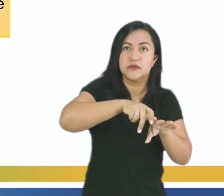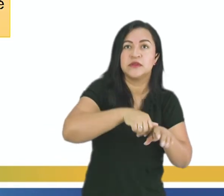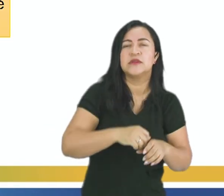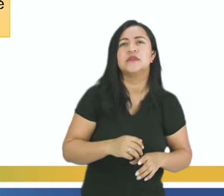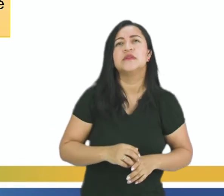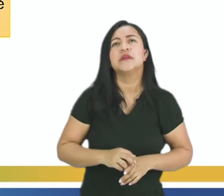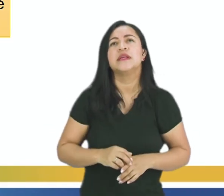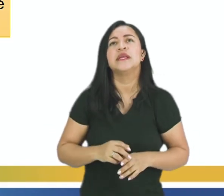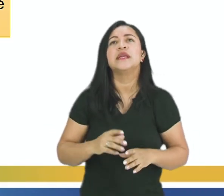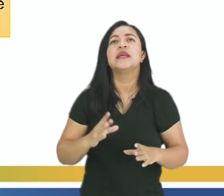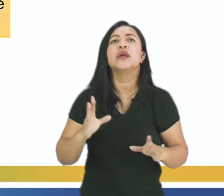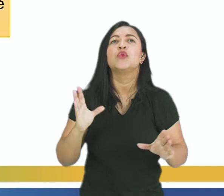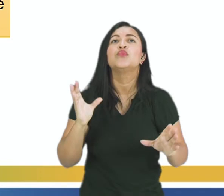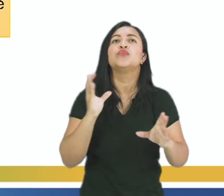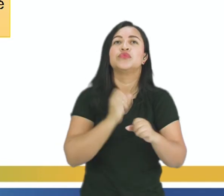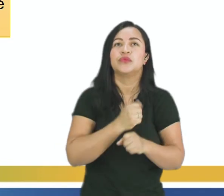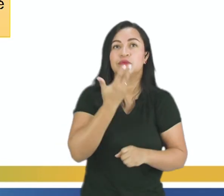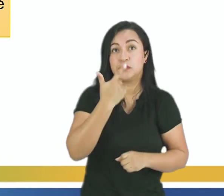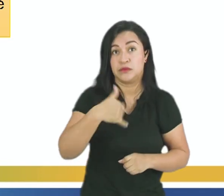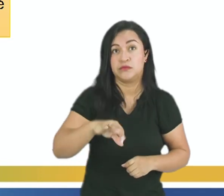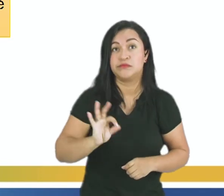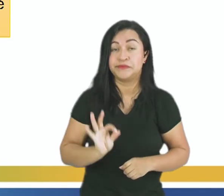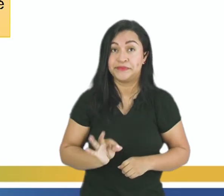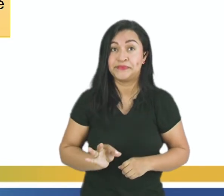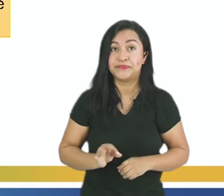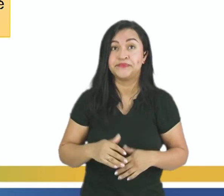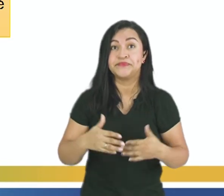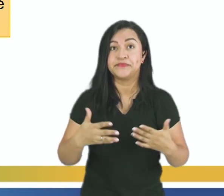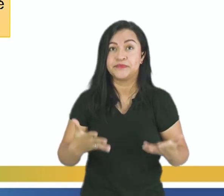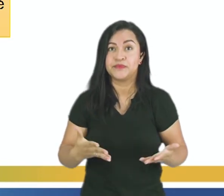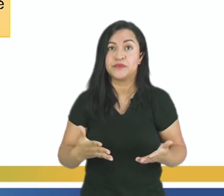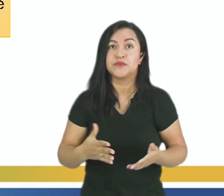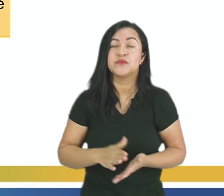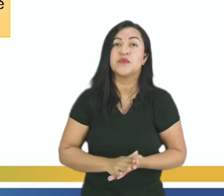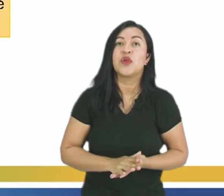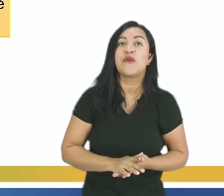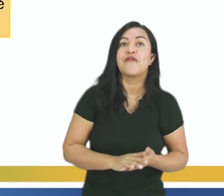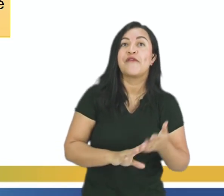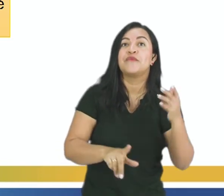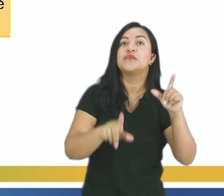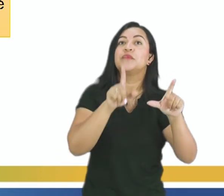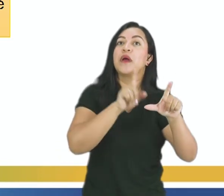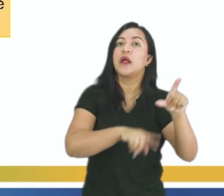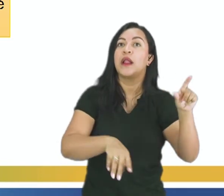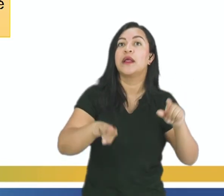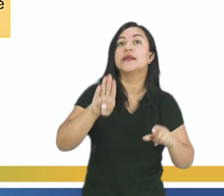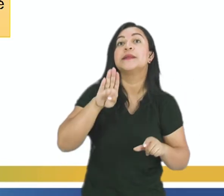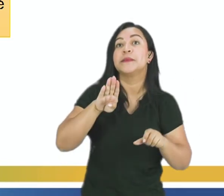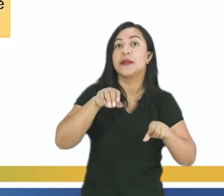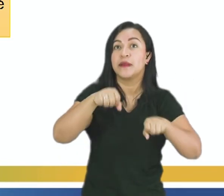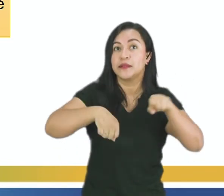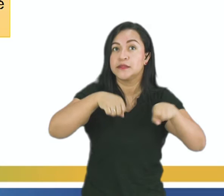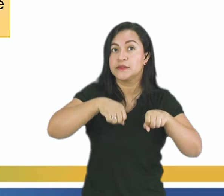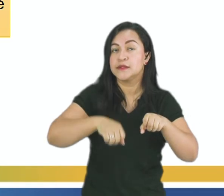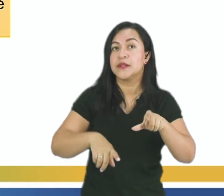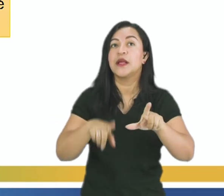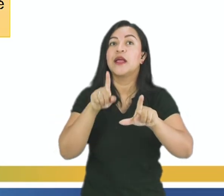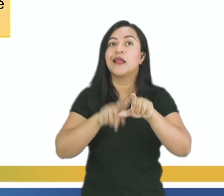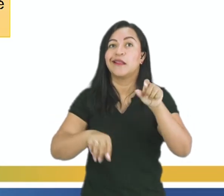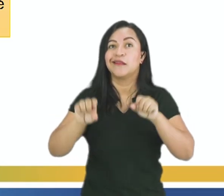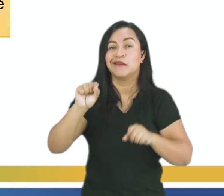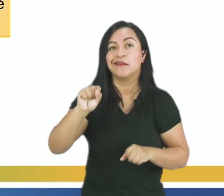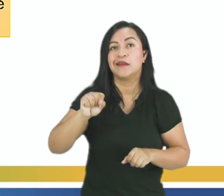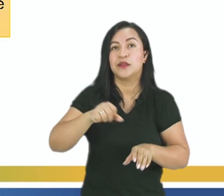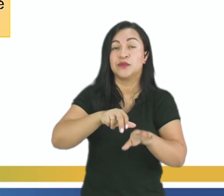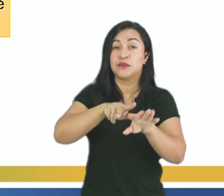skates é a mesma do total de crianças, certo? Portanto, se chamarmos aí de B as bicicletas e de S